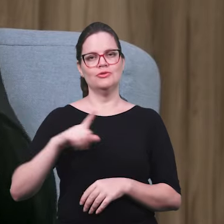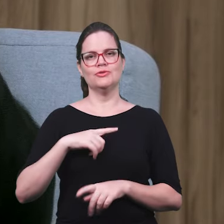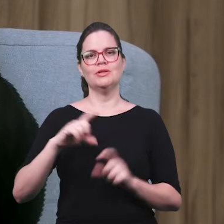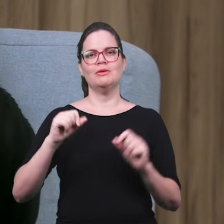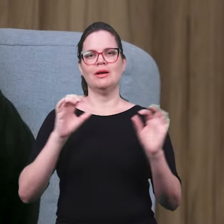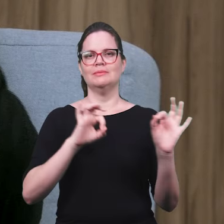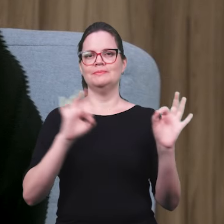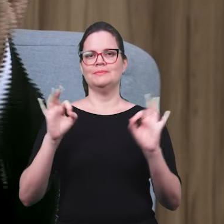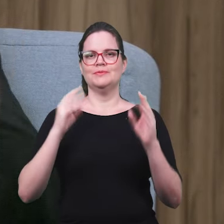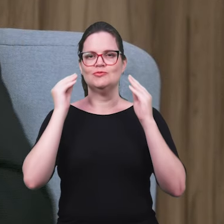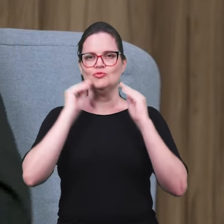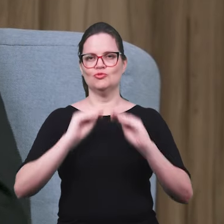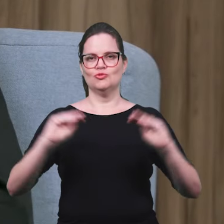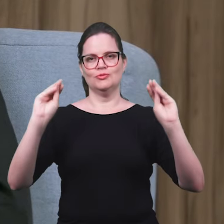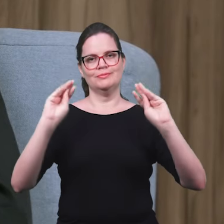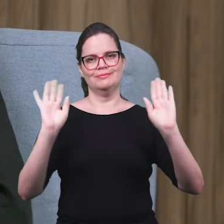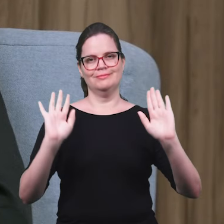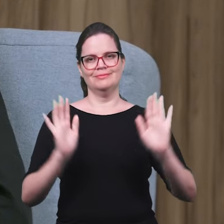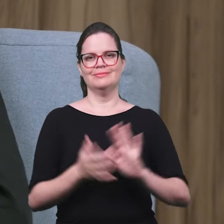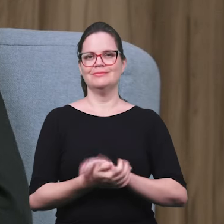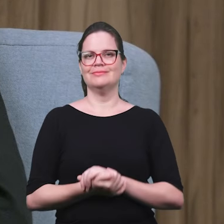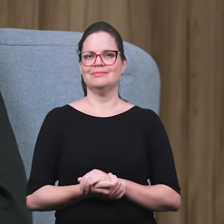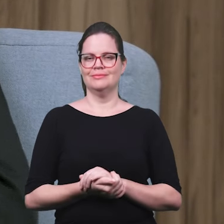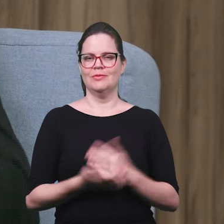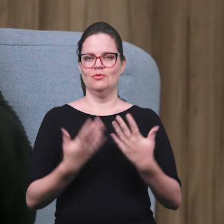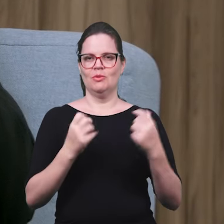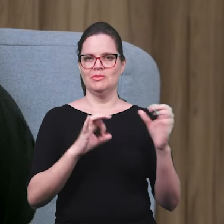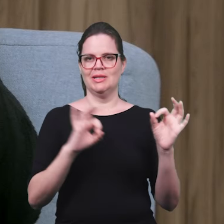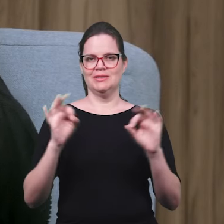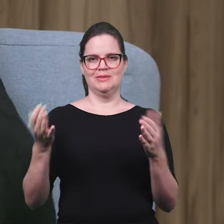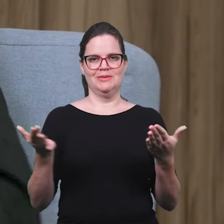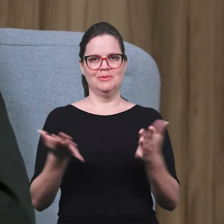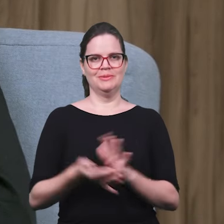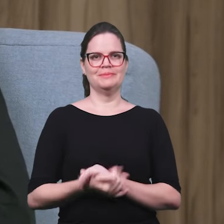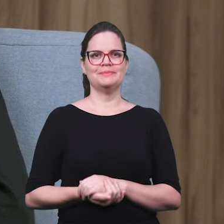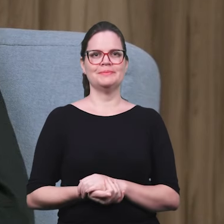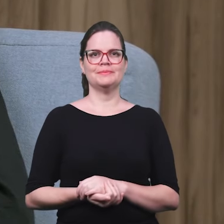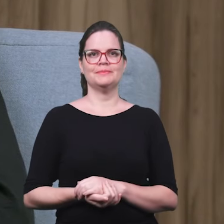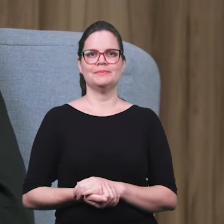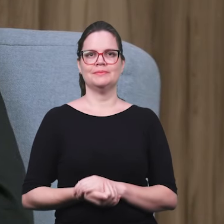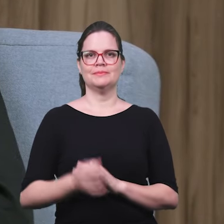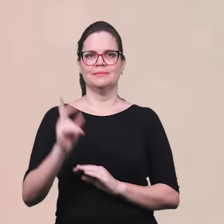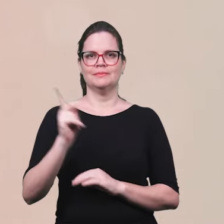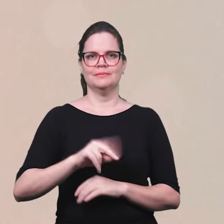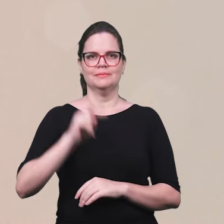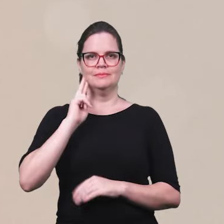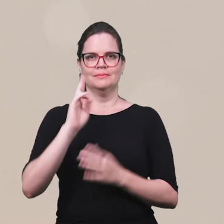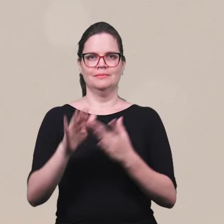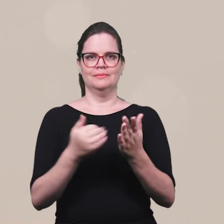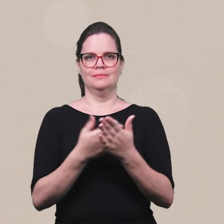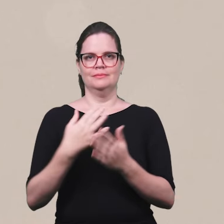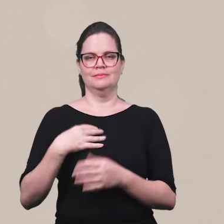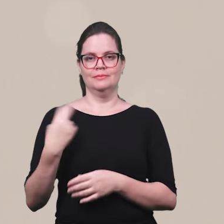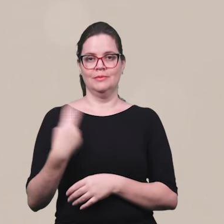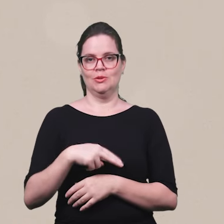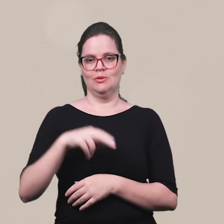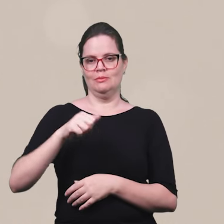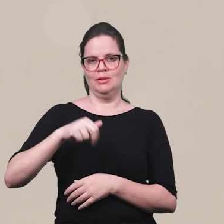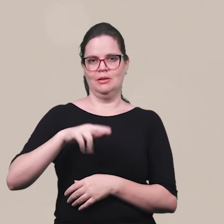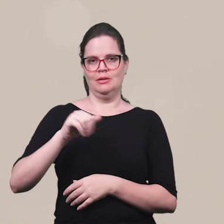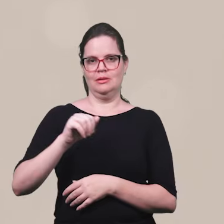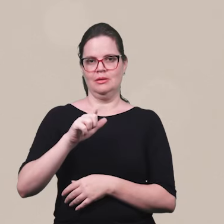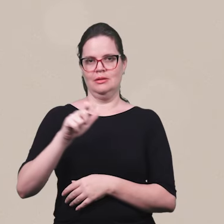claro, sempre assistimos aqui os nossos irmãos mandando seus recados e vamos assistir os vídeos de recado. Pai Senhor Jesus, irmãos, meu nome é